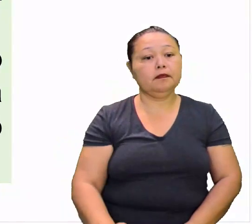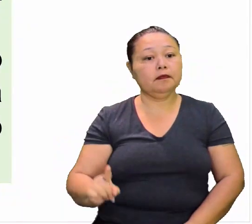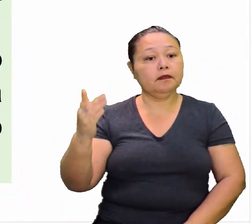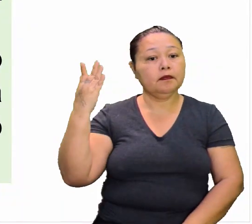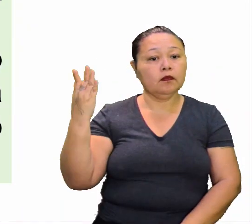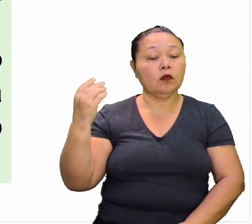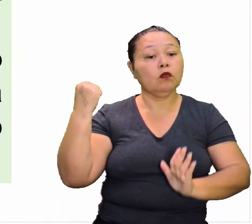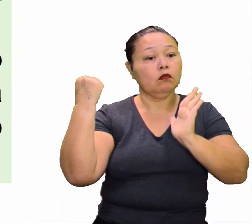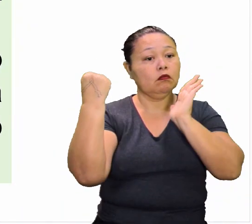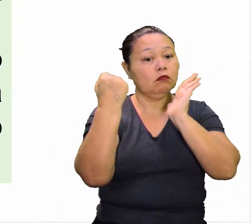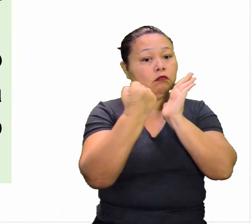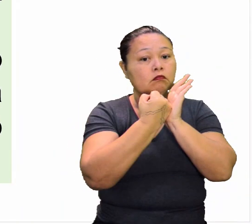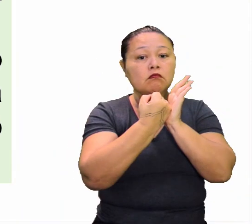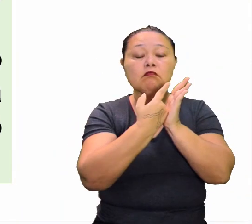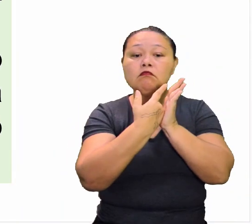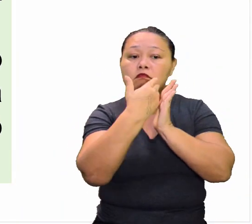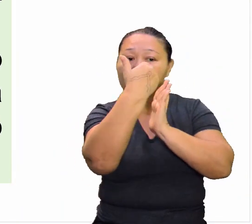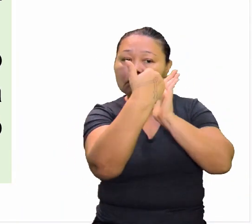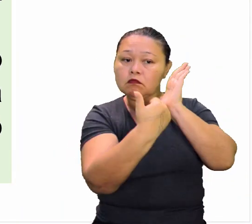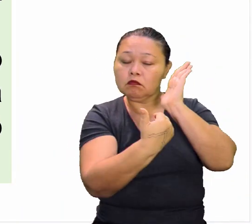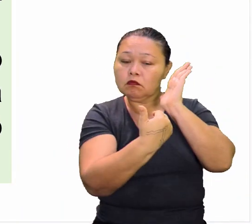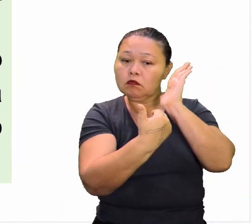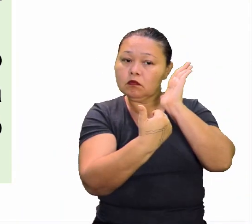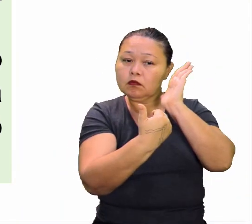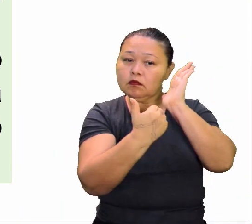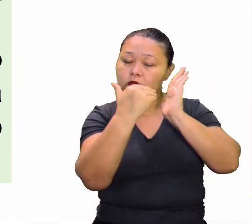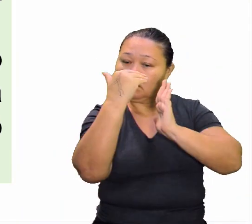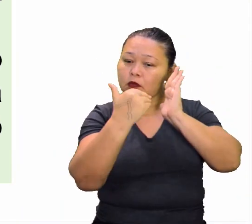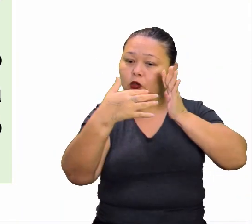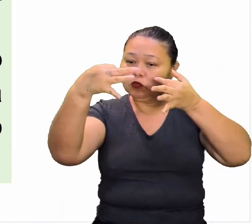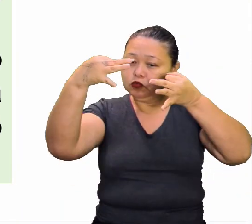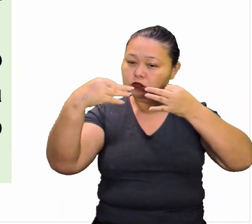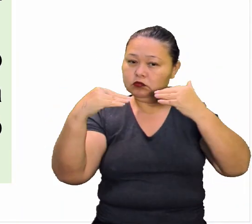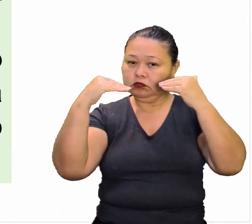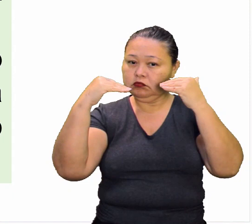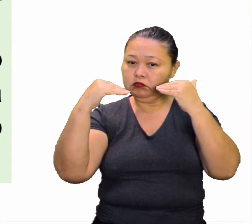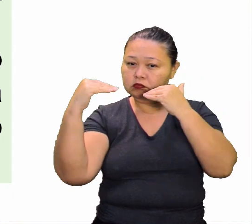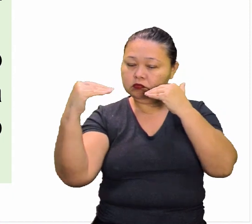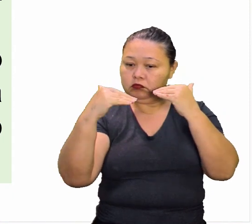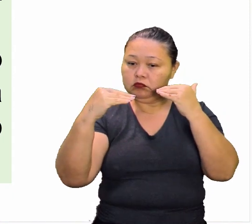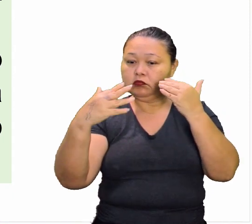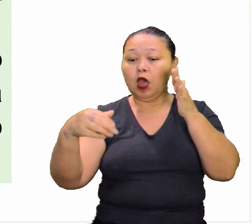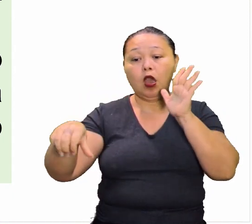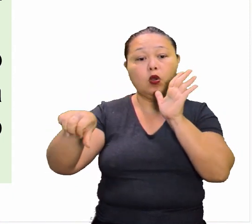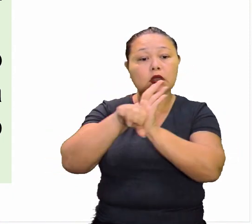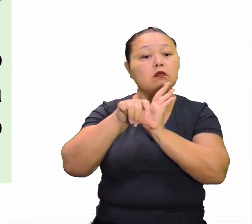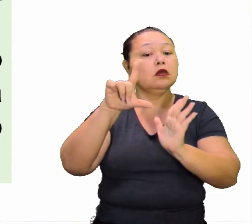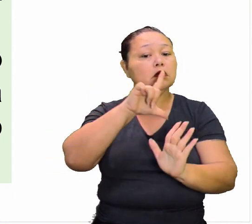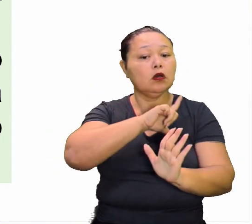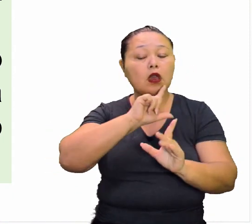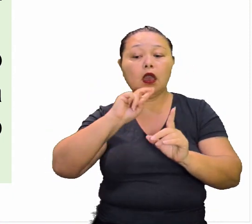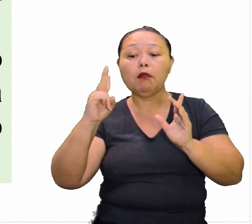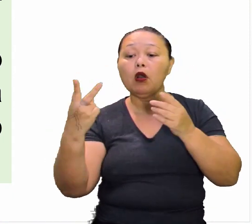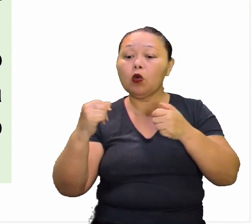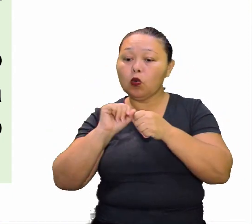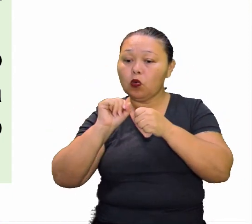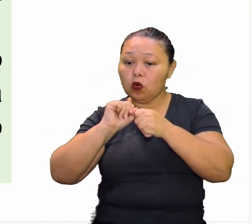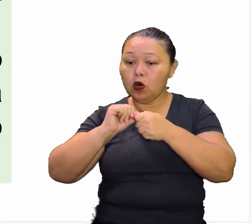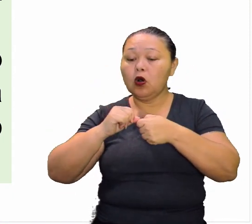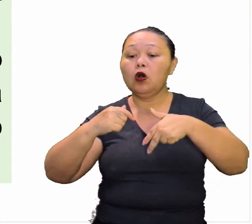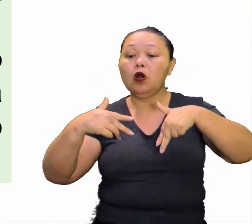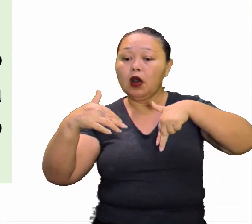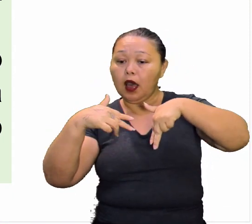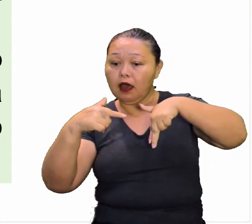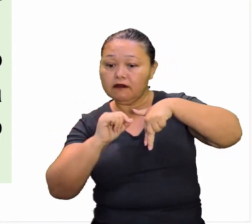Vejam, o código buscava estabelecer uma proporção justa entre o crime cometido contra a vítima e a